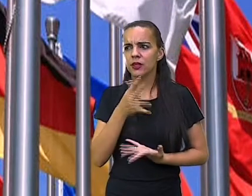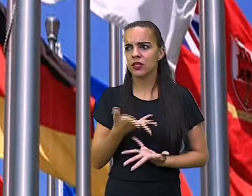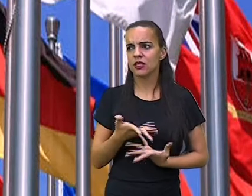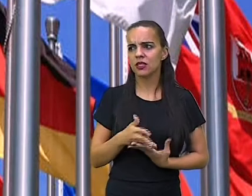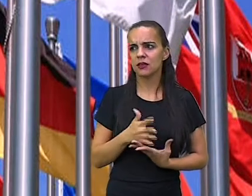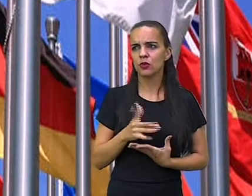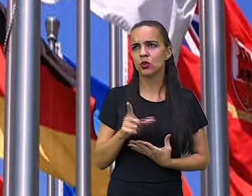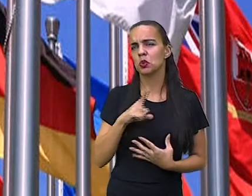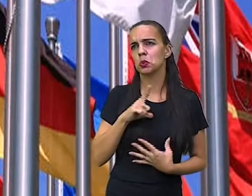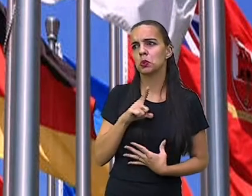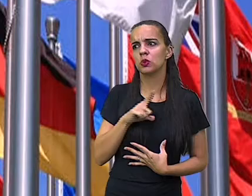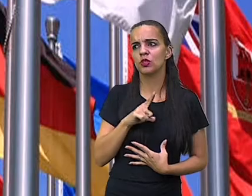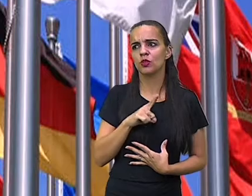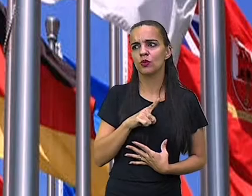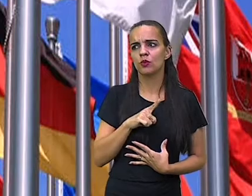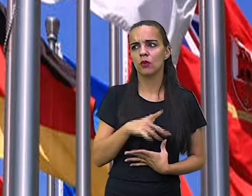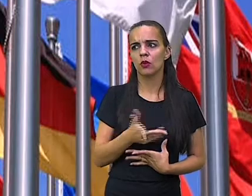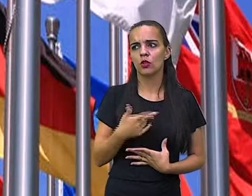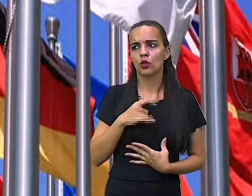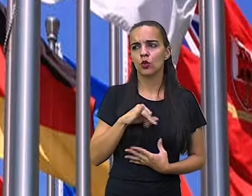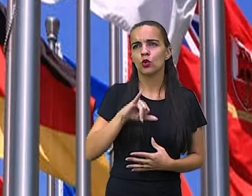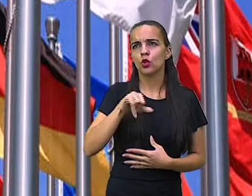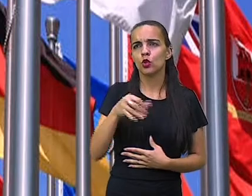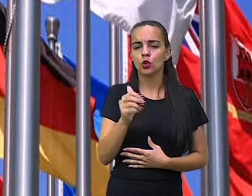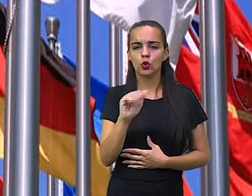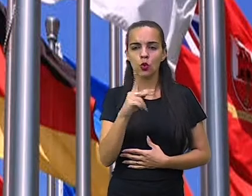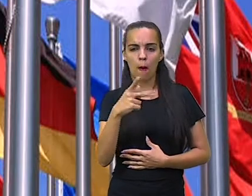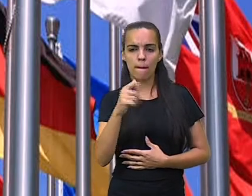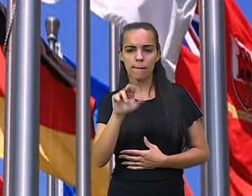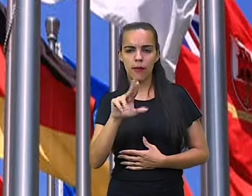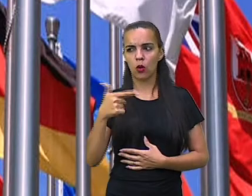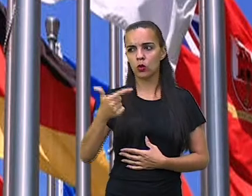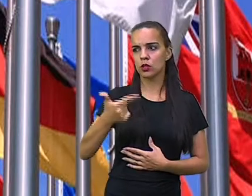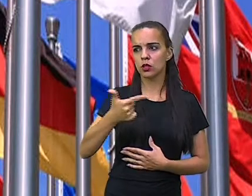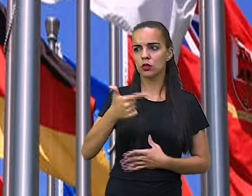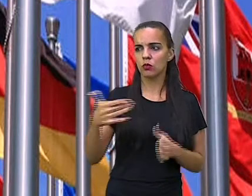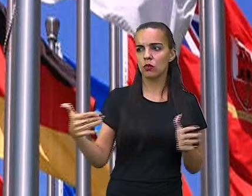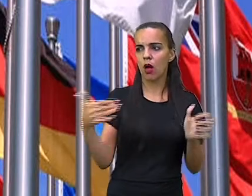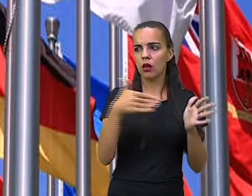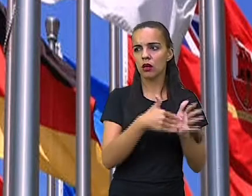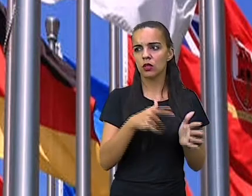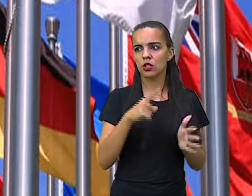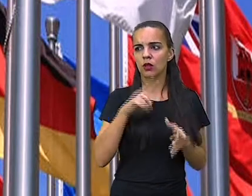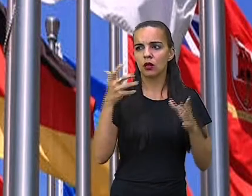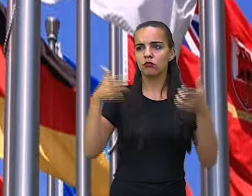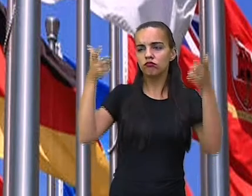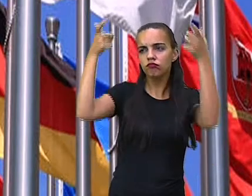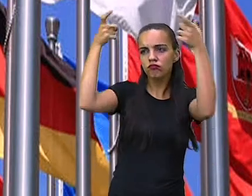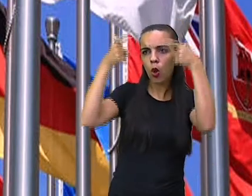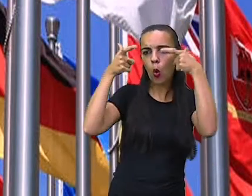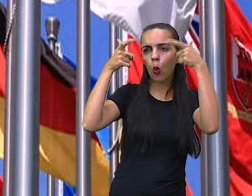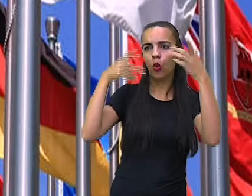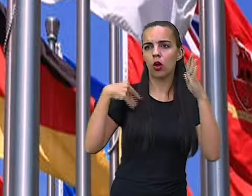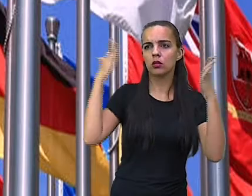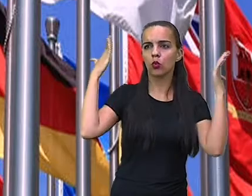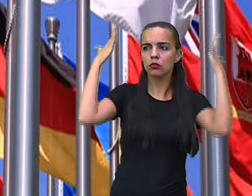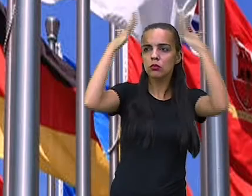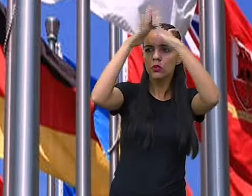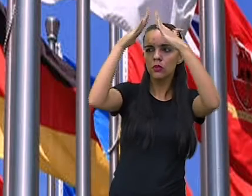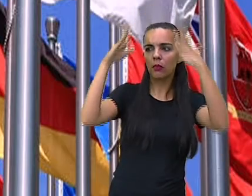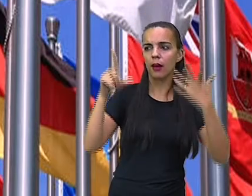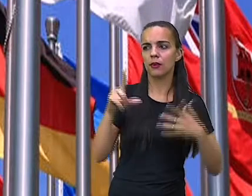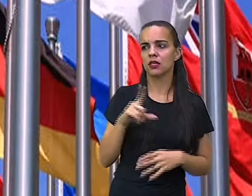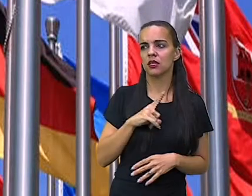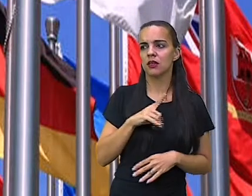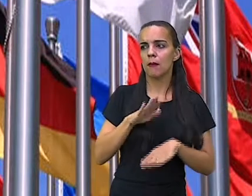Já nós temos, de João Paulo II para cá, nós não temos mais a coroação de papas,